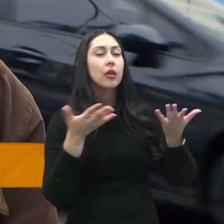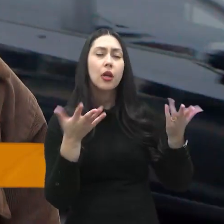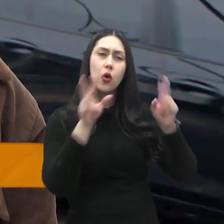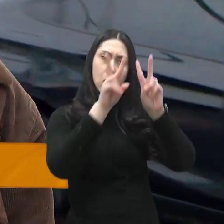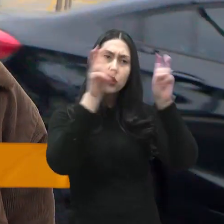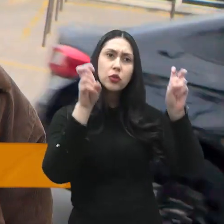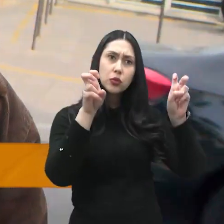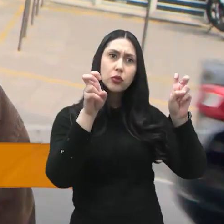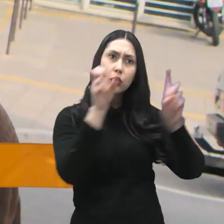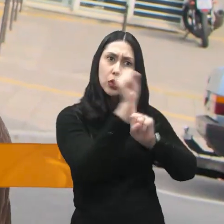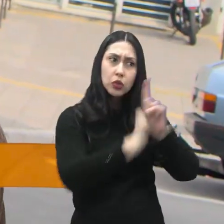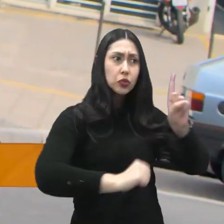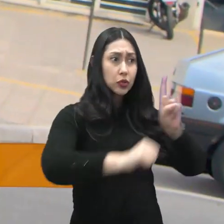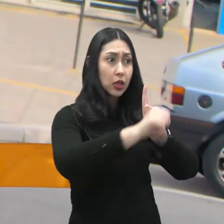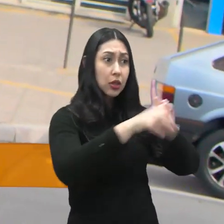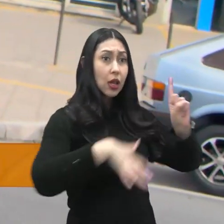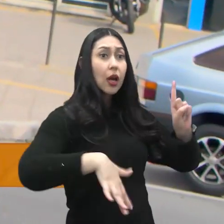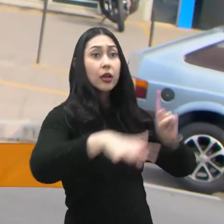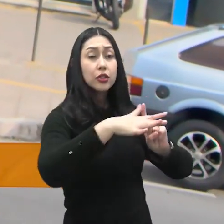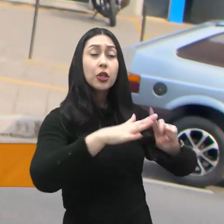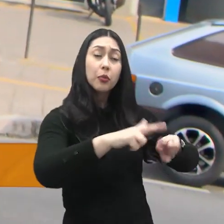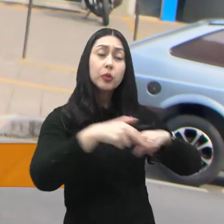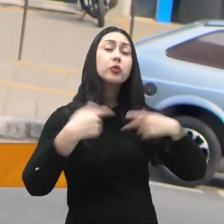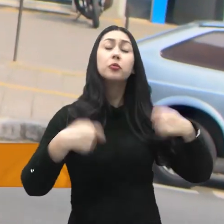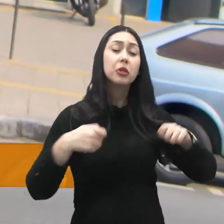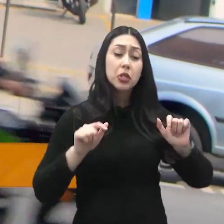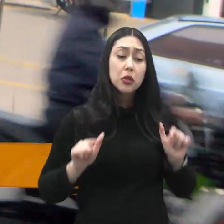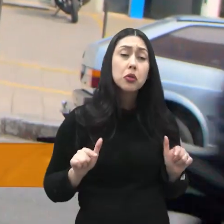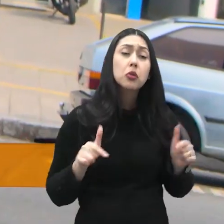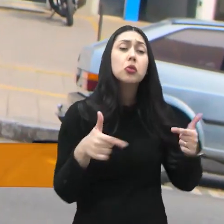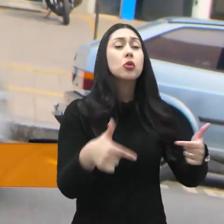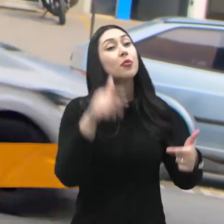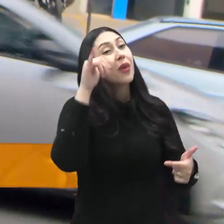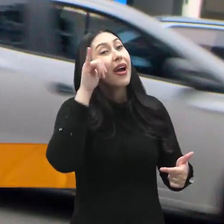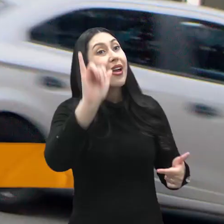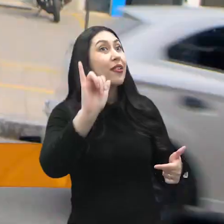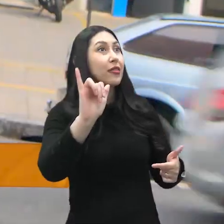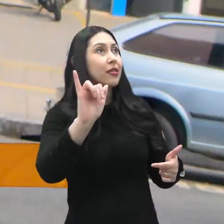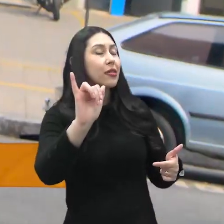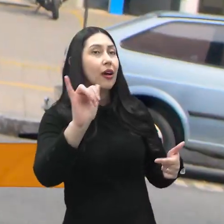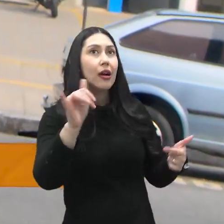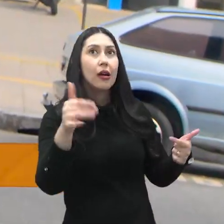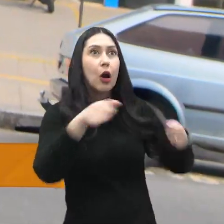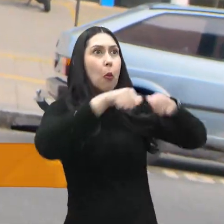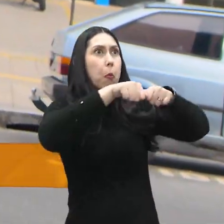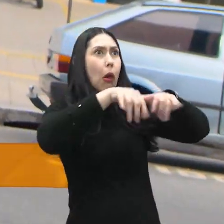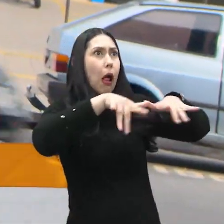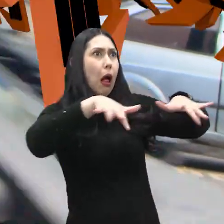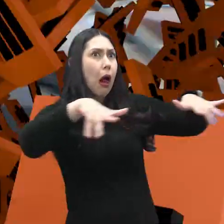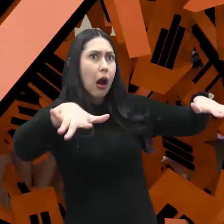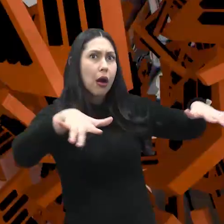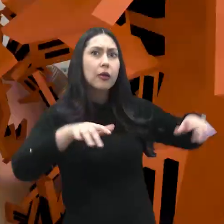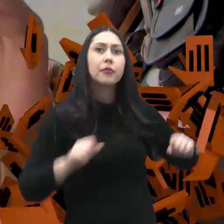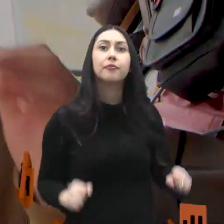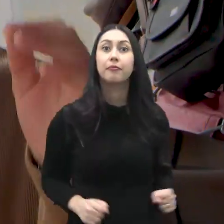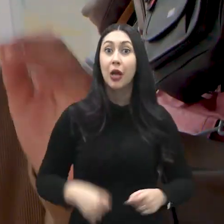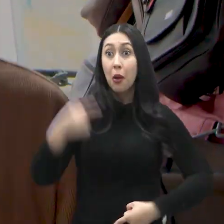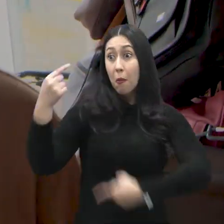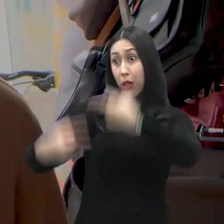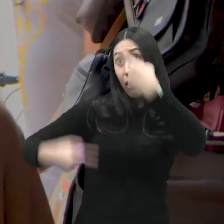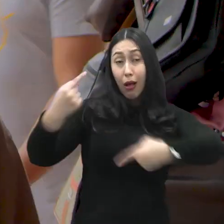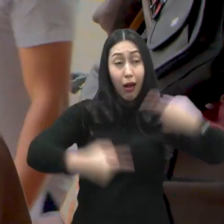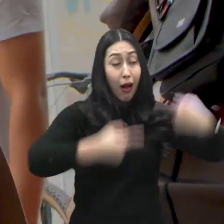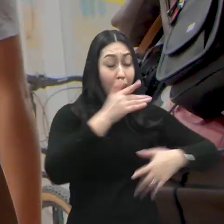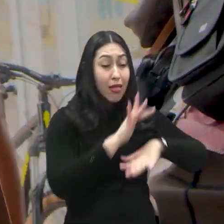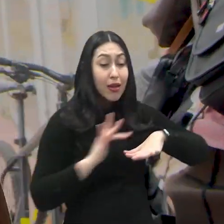pauta pública, né, de intervir ali para evitar que essa ideia prospere, né? O debate está pegando